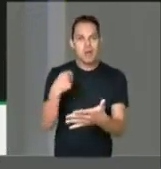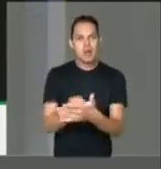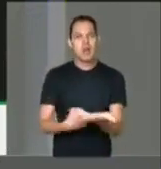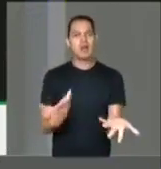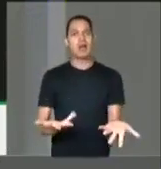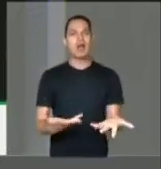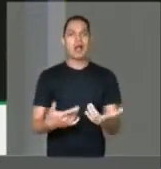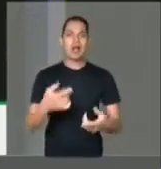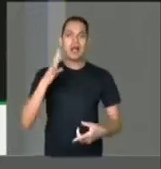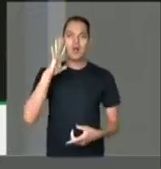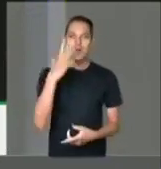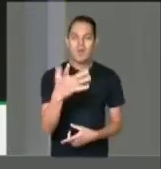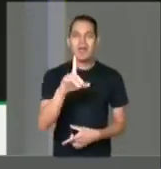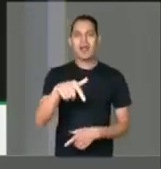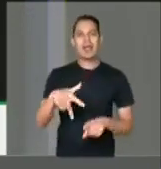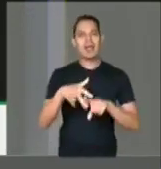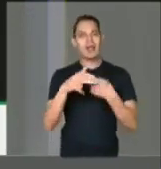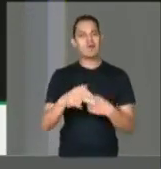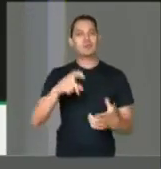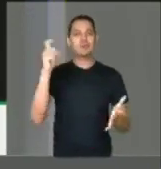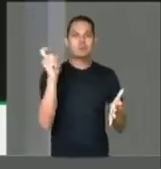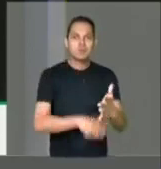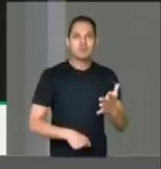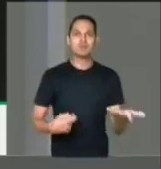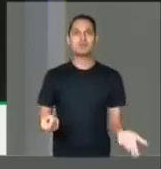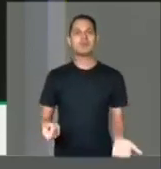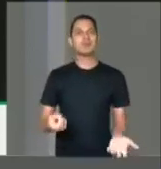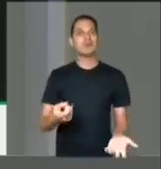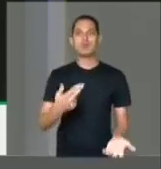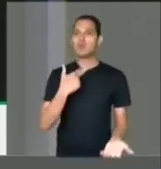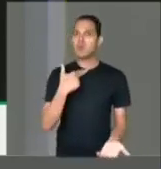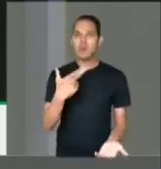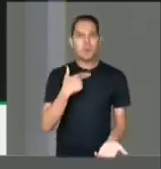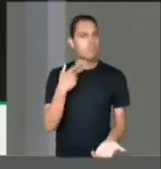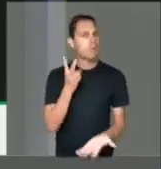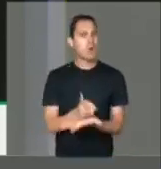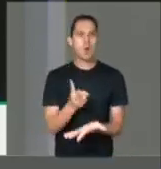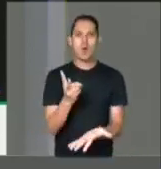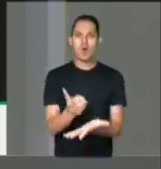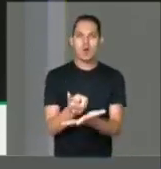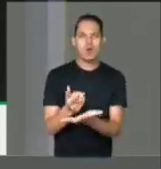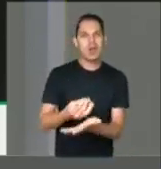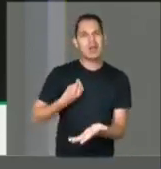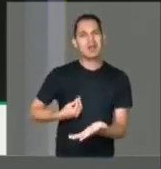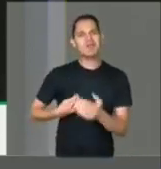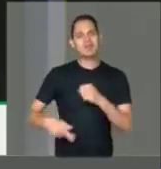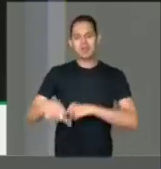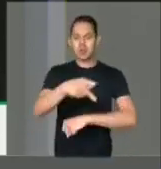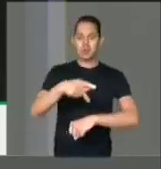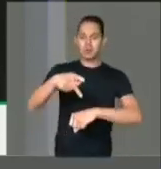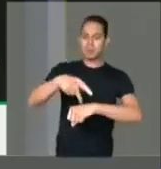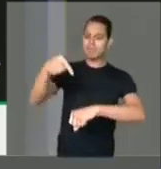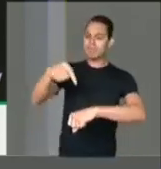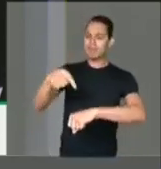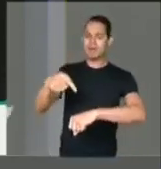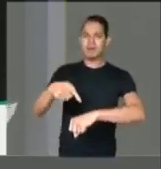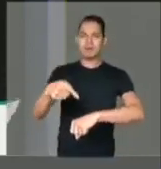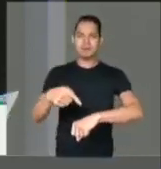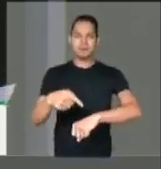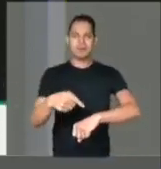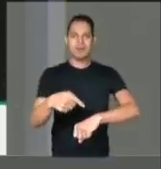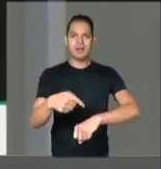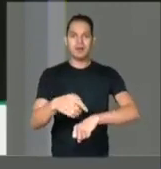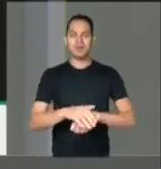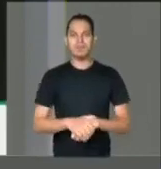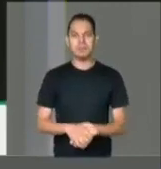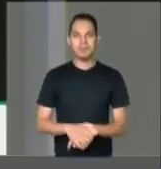nesse momento é a reforma tributária. Nós não podemos continuar vivendo em um país em que o